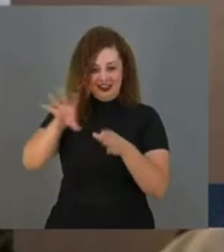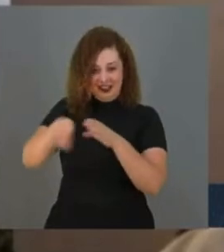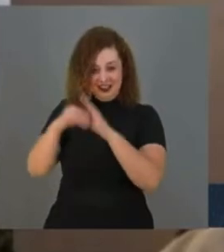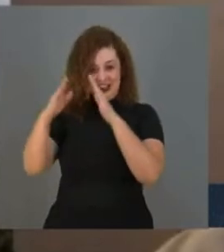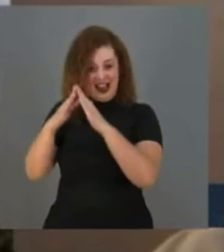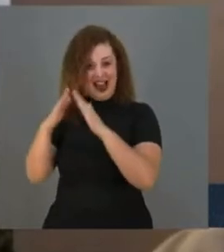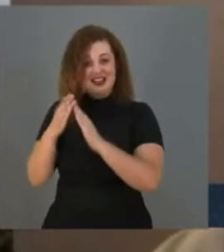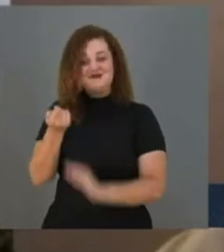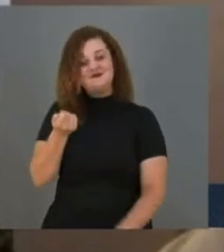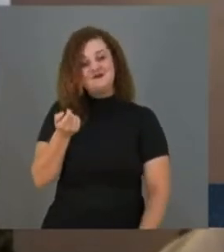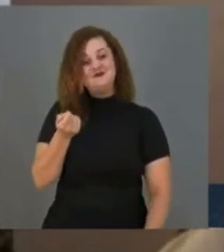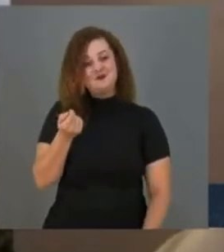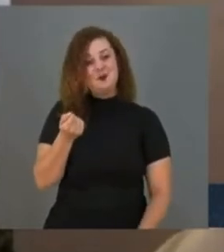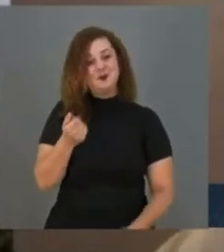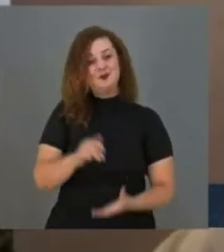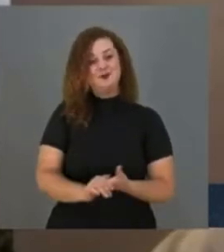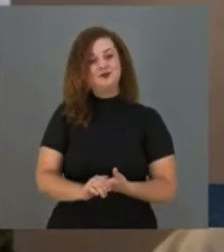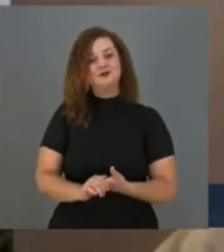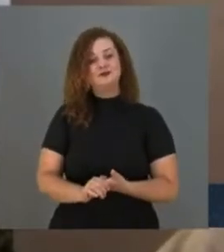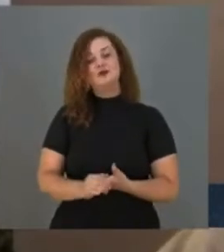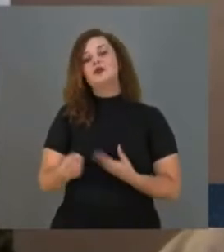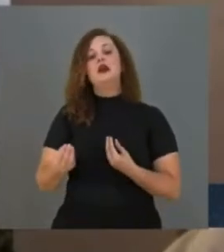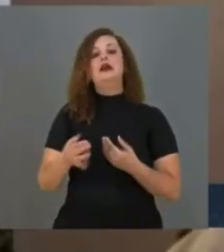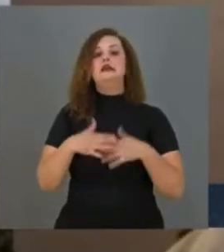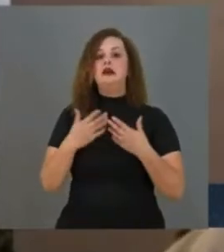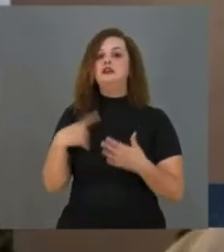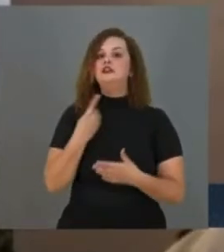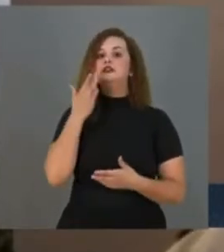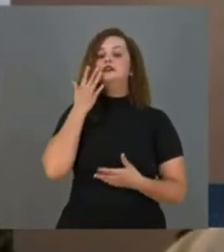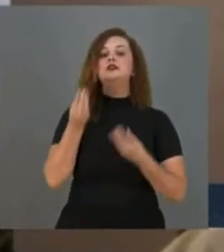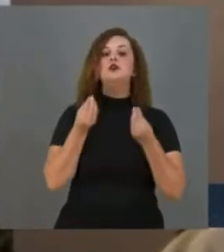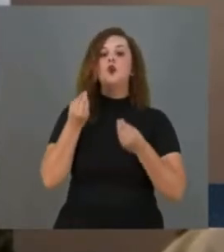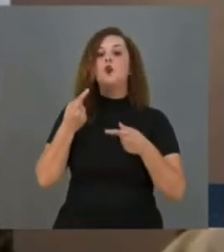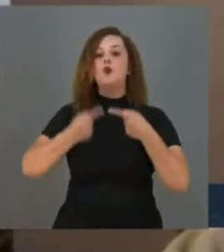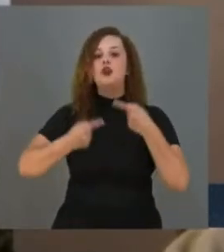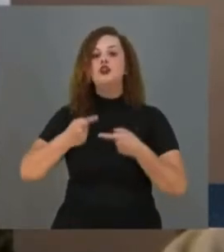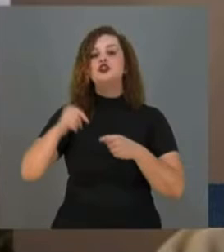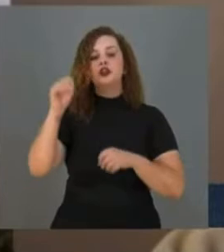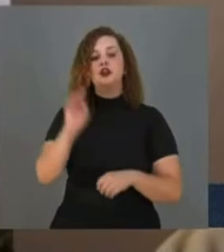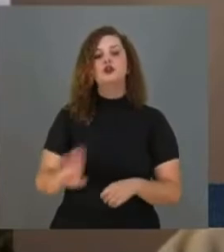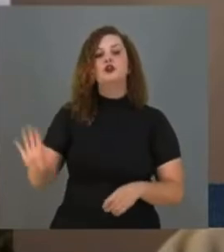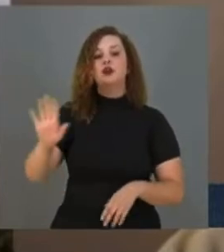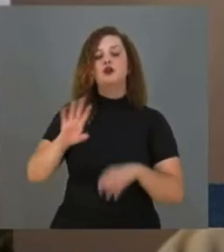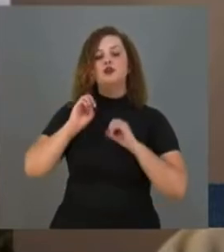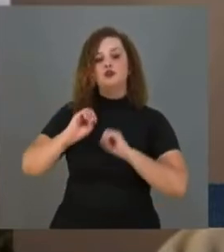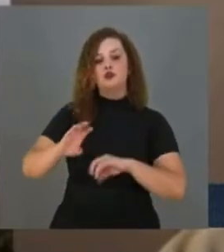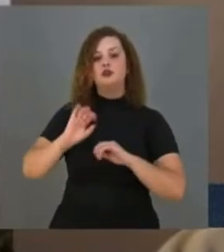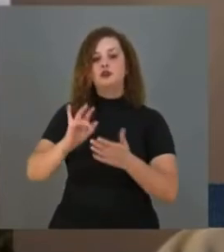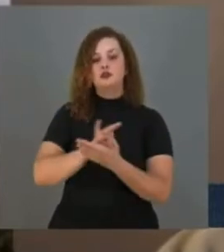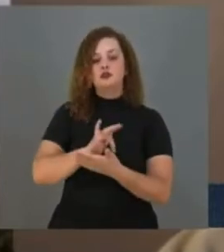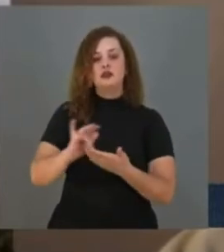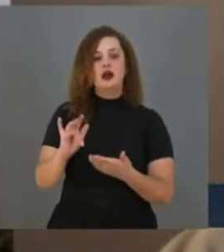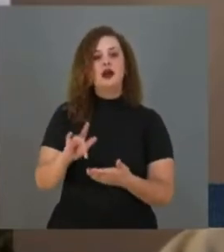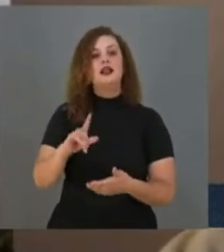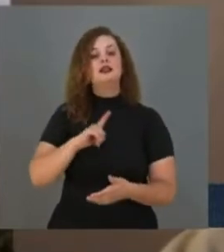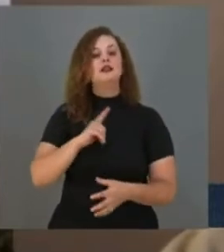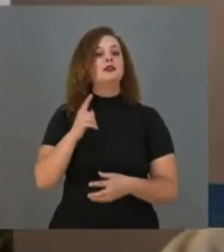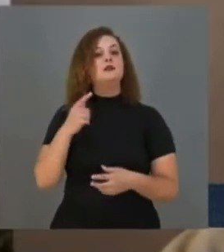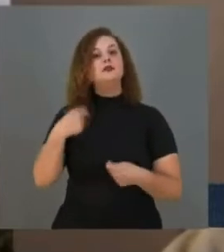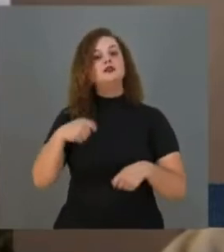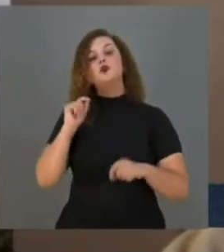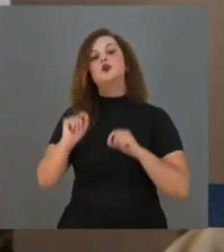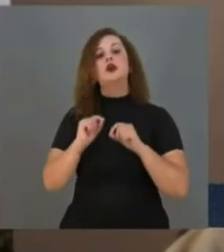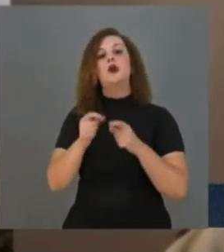Nesse sentido, entendemos que uma política nacional de educação digital passa necessariamente por uma política